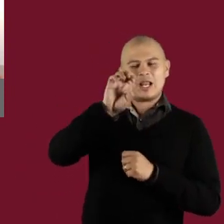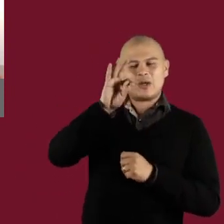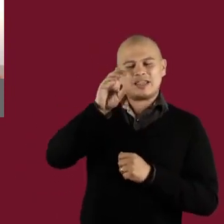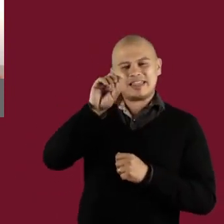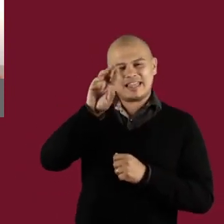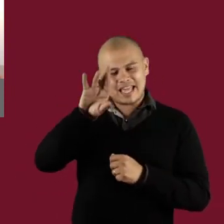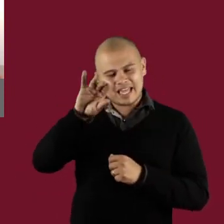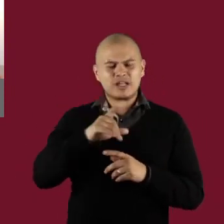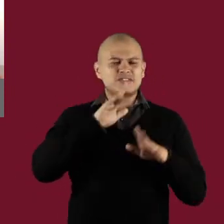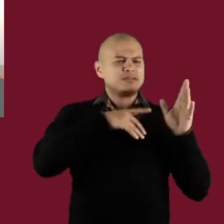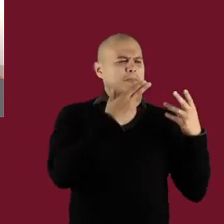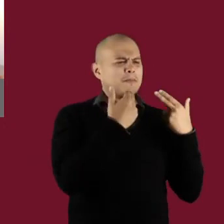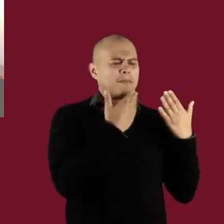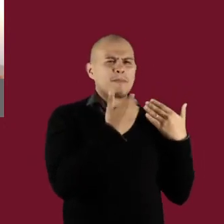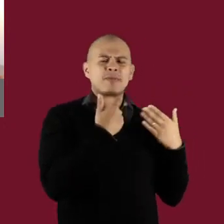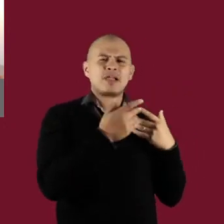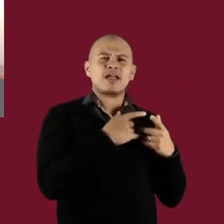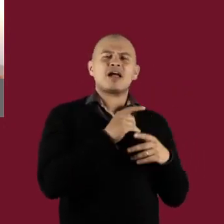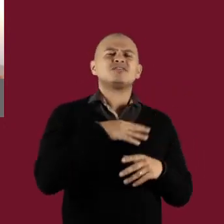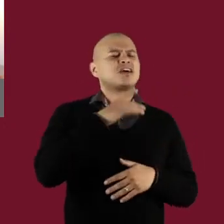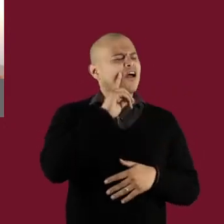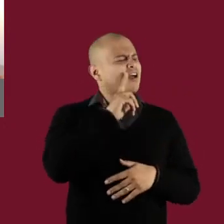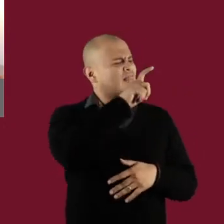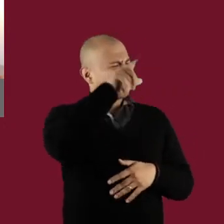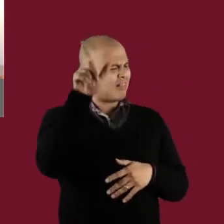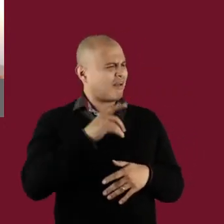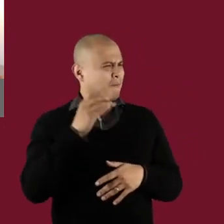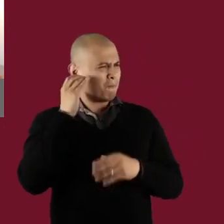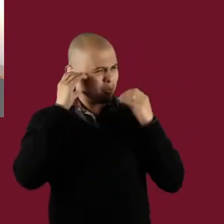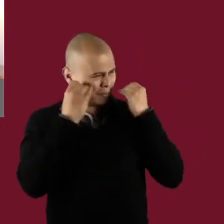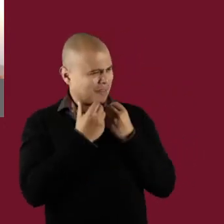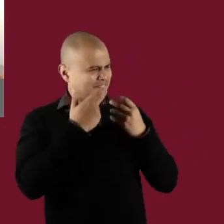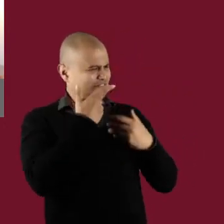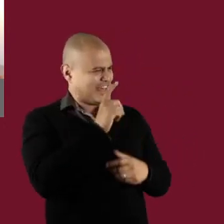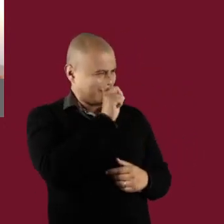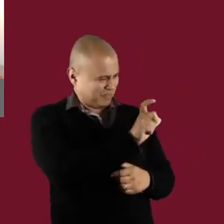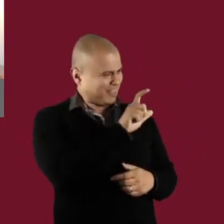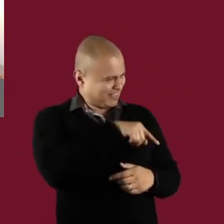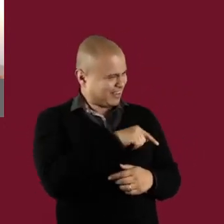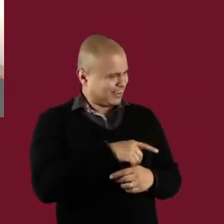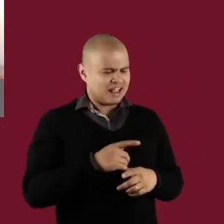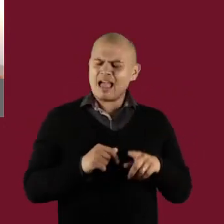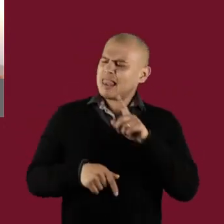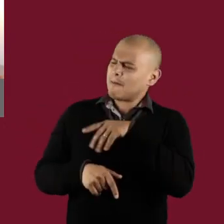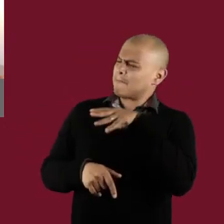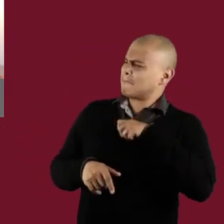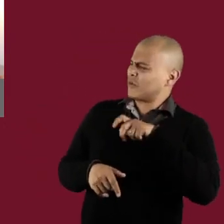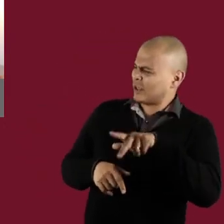na redação a gente falar assim, vocês falam isso em Moçambique? Você fala isso em Portugal? Como é que você fala? Ou seja,